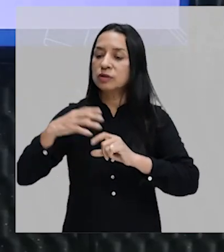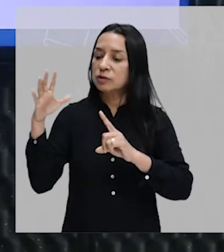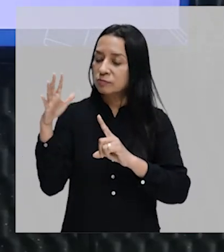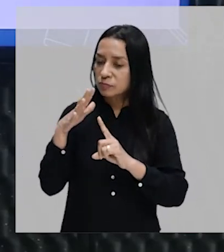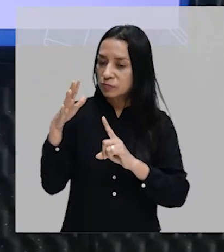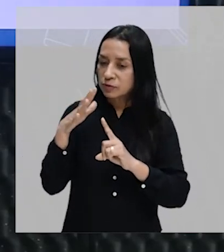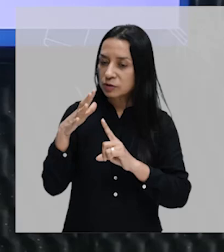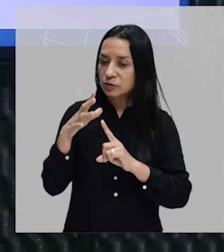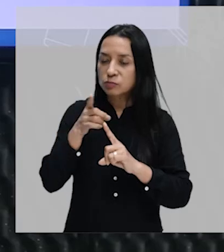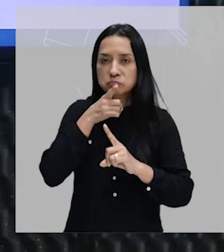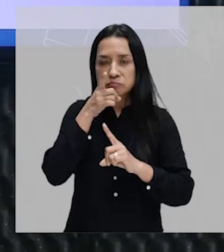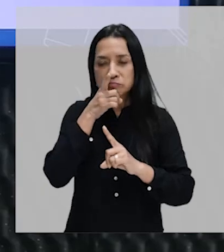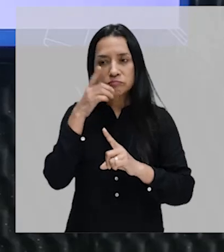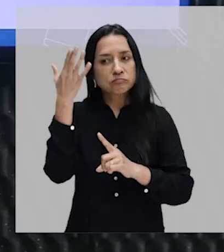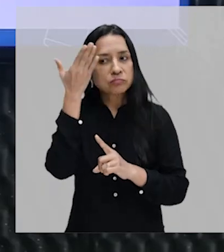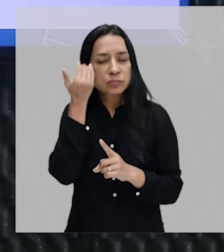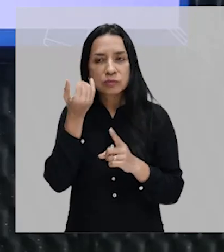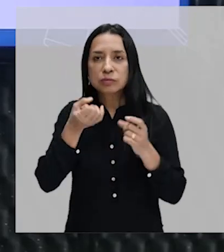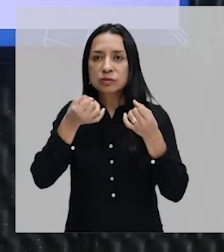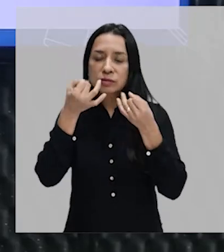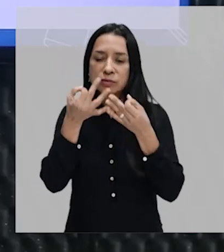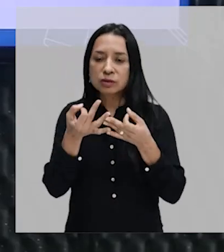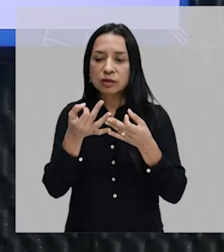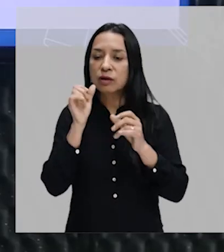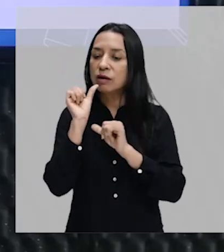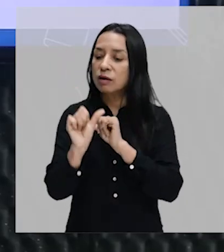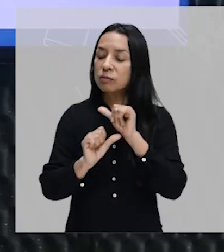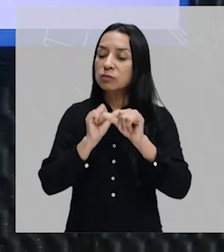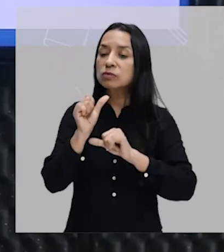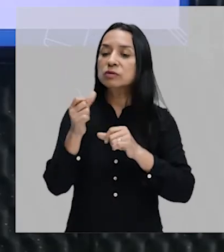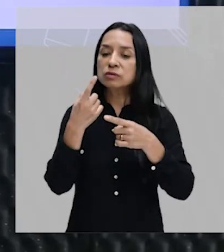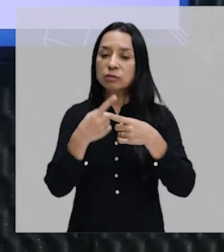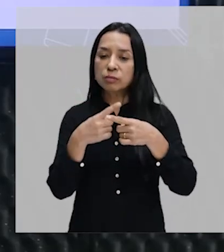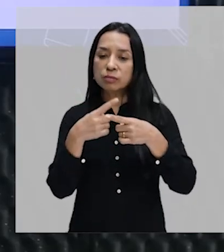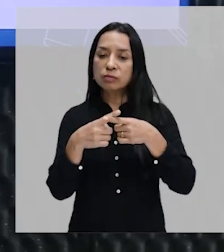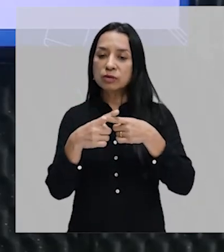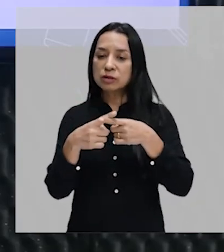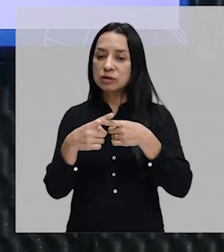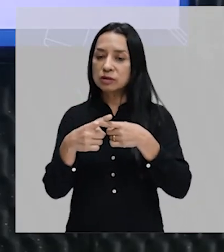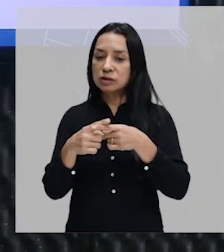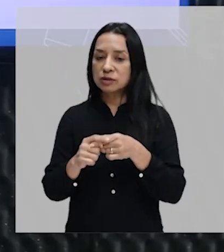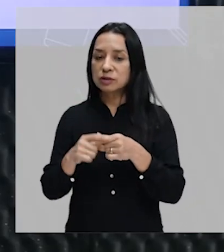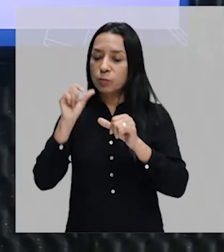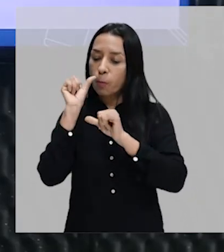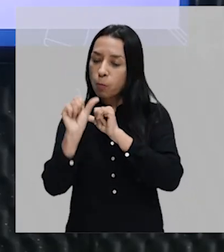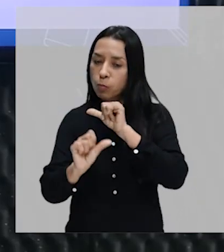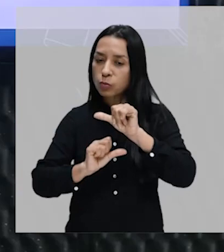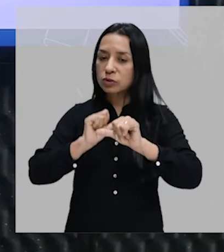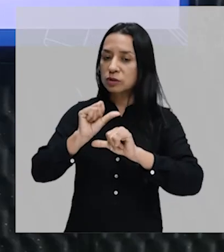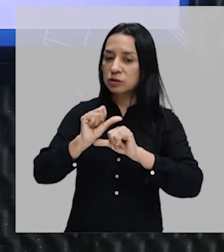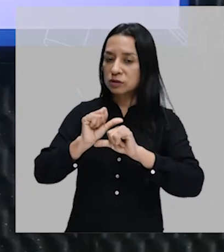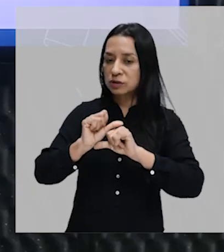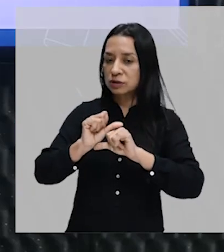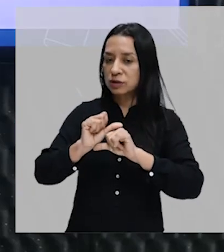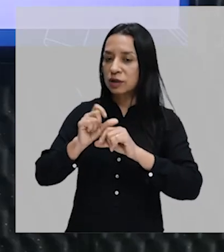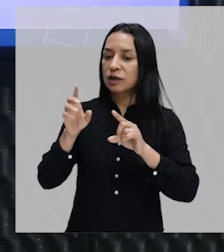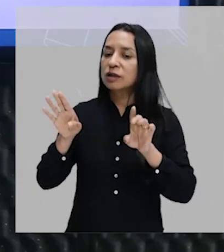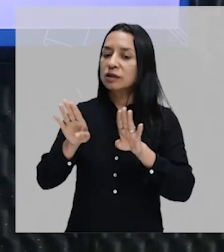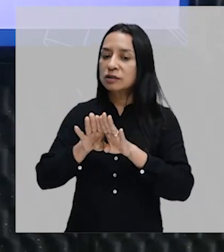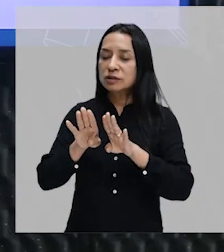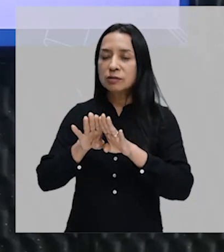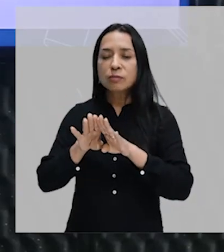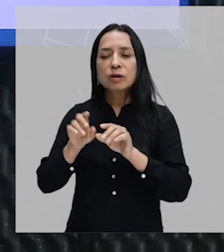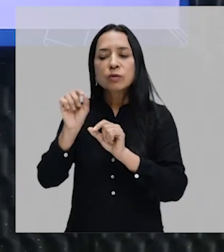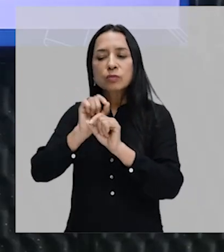sabia explicar. Essas mudanças são devidas às mutações genéticas e às recombinações. Você